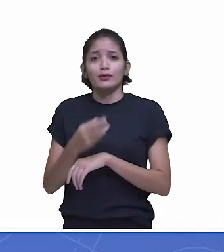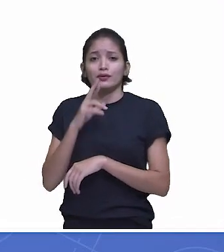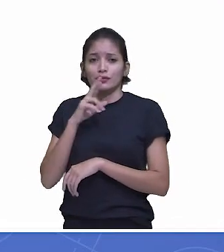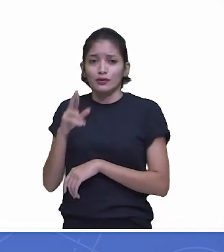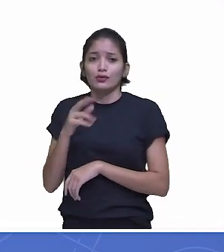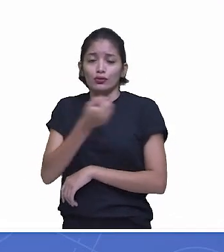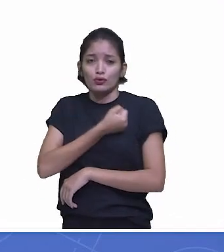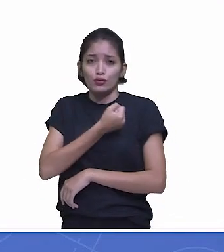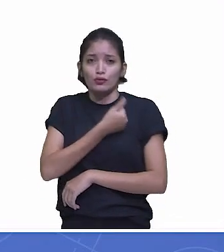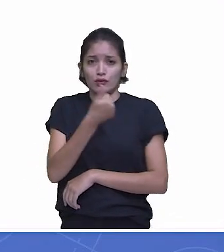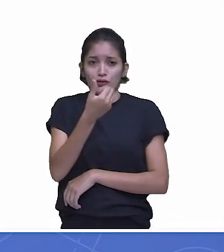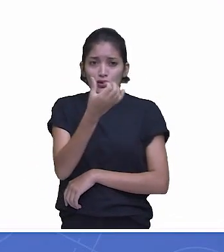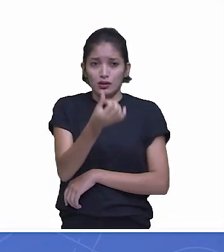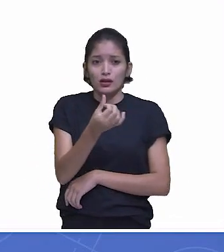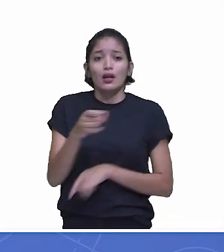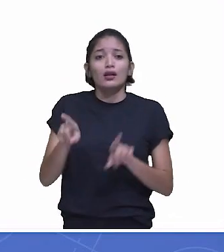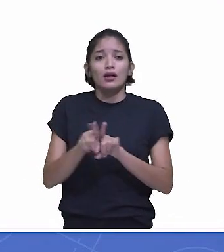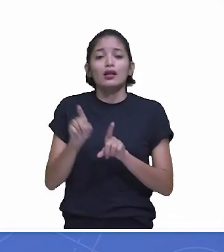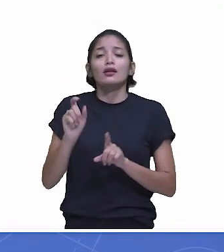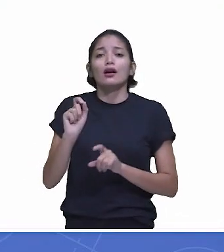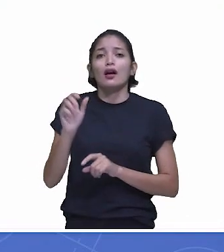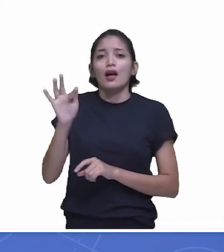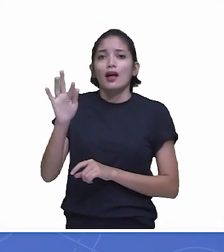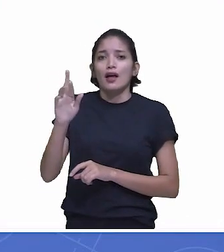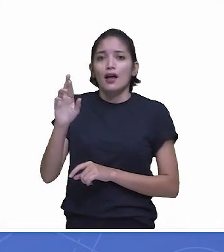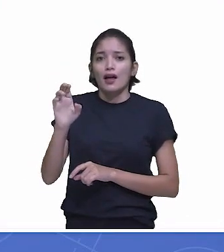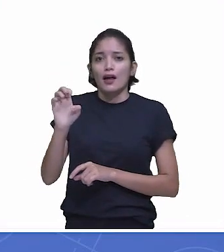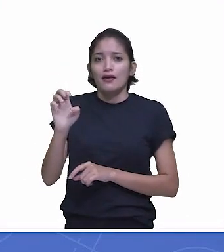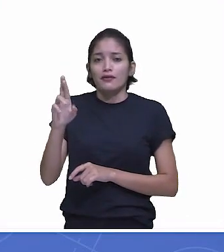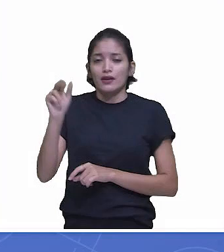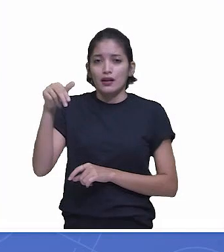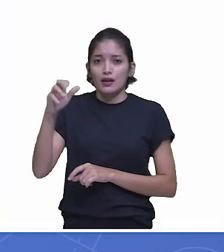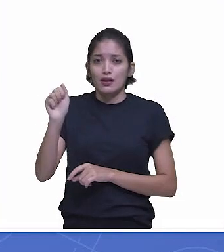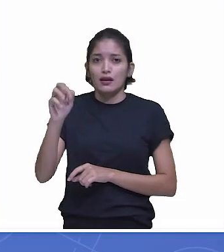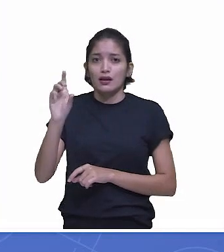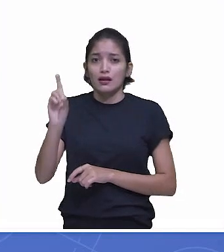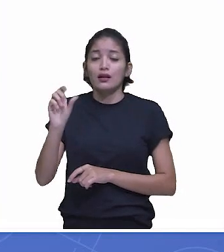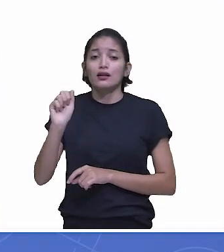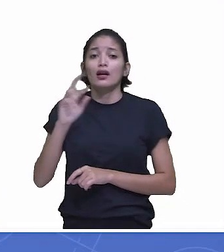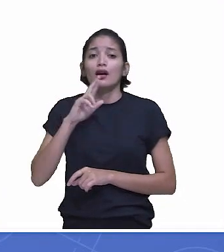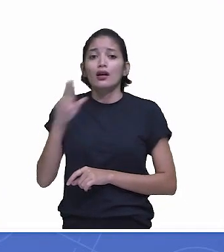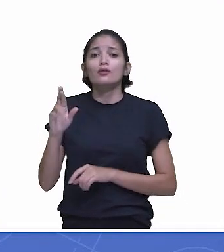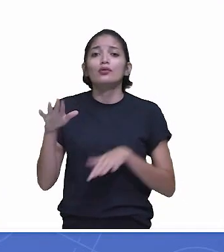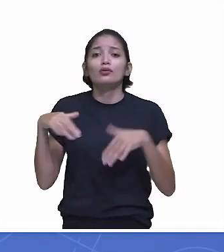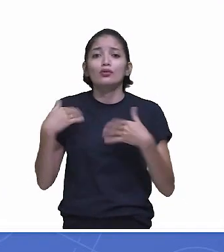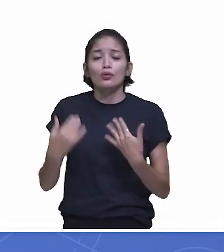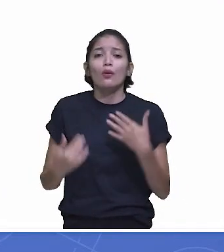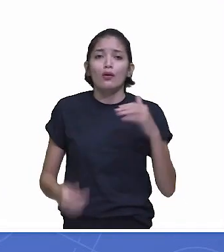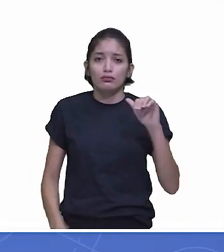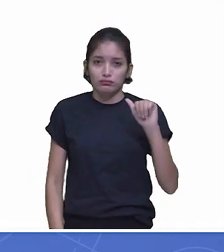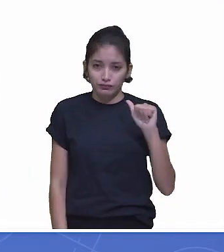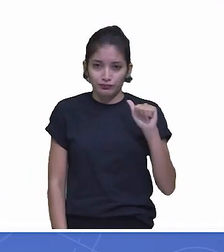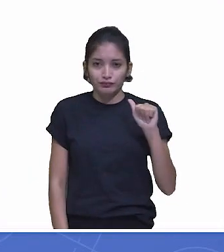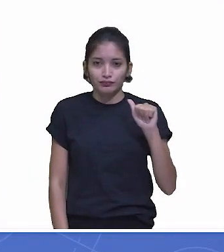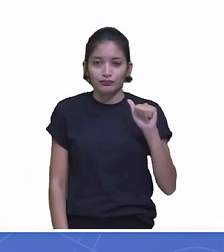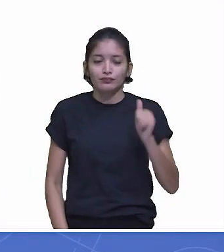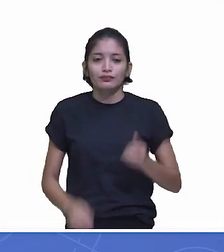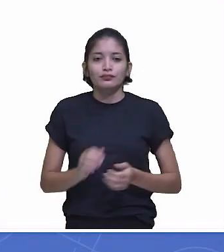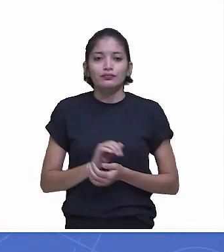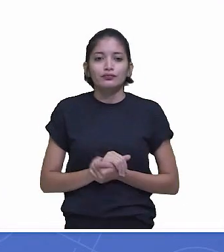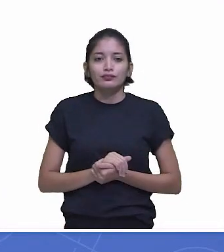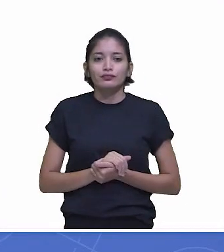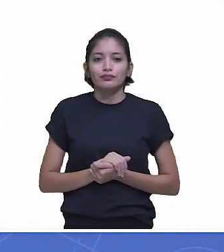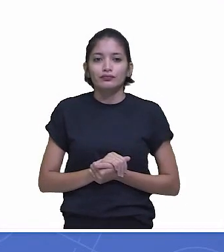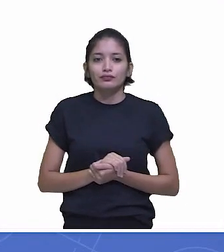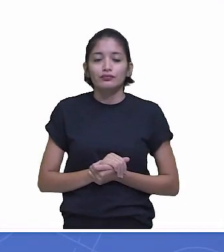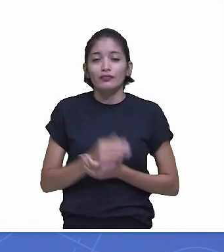16. Temos aí a Fernanda Souza afirmando que a resposta correta dessa questão é a letra A, certo? Obrigado,